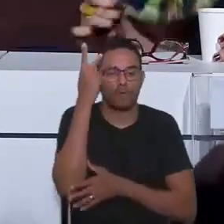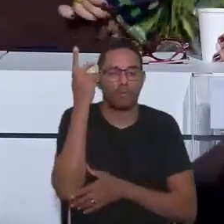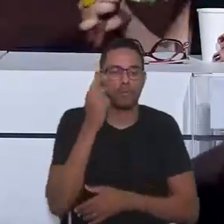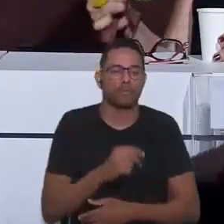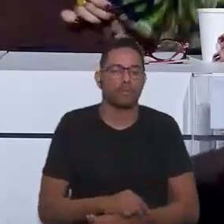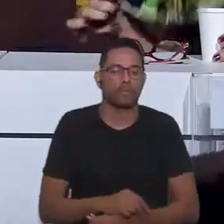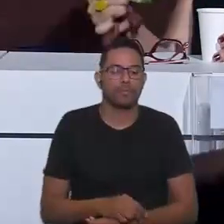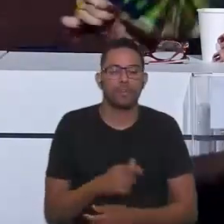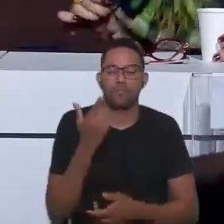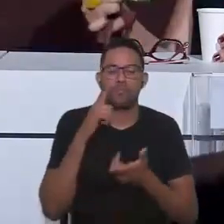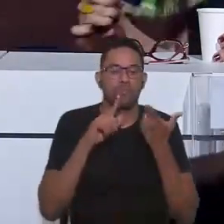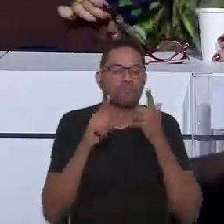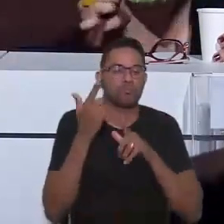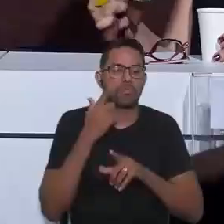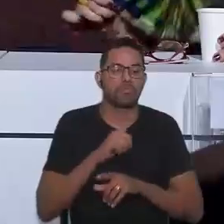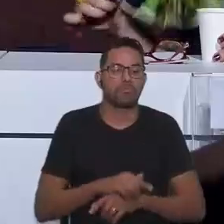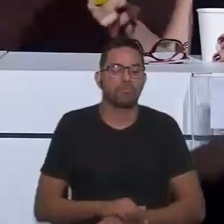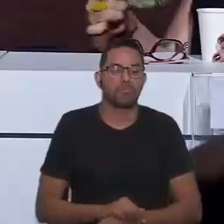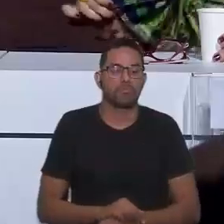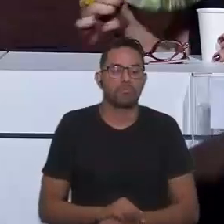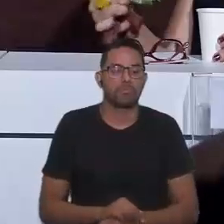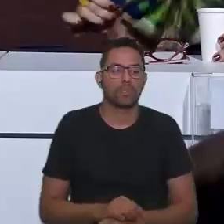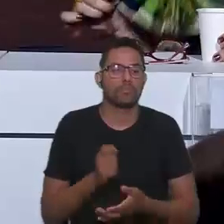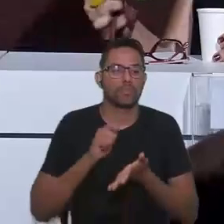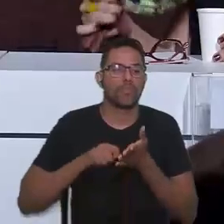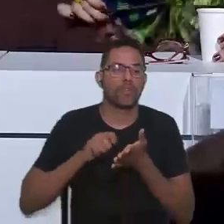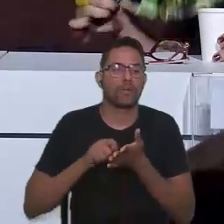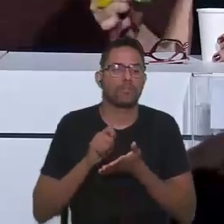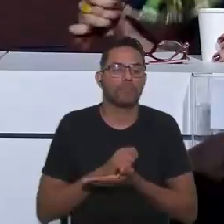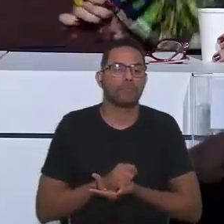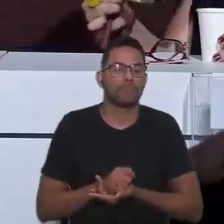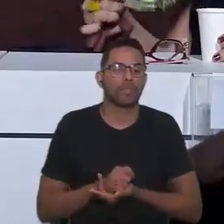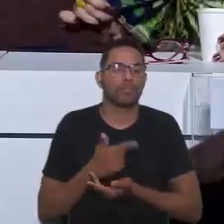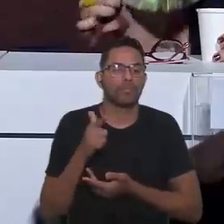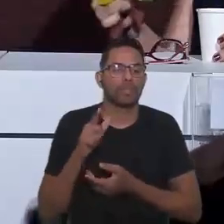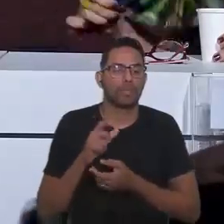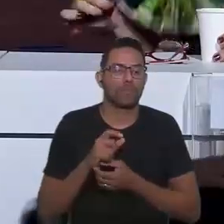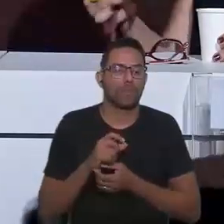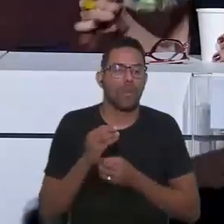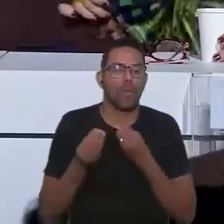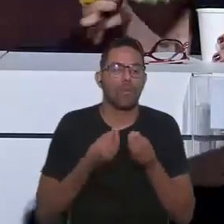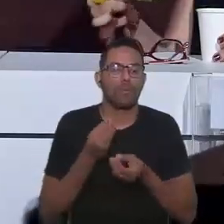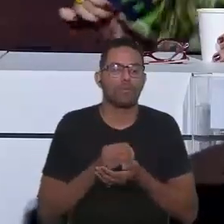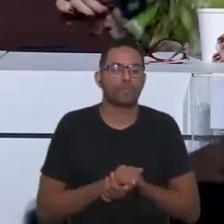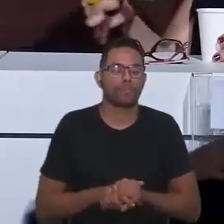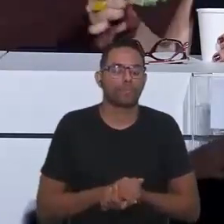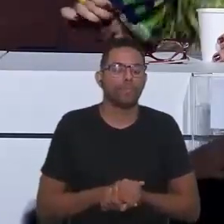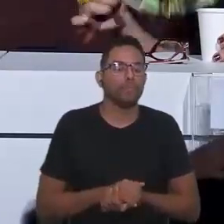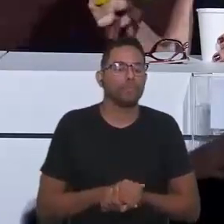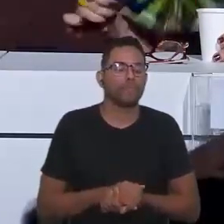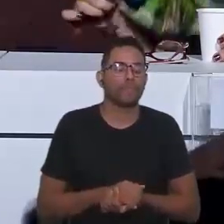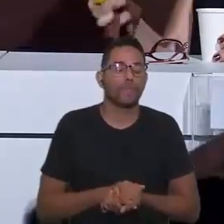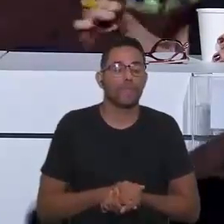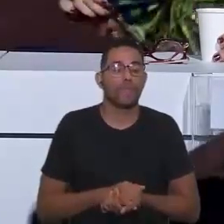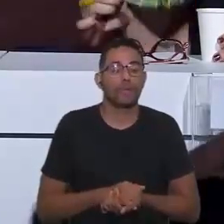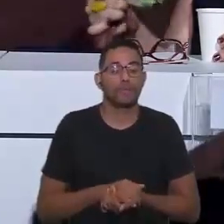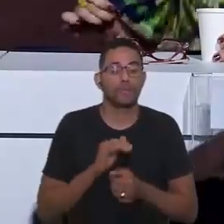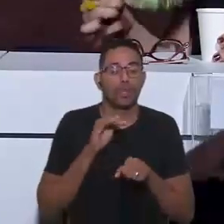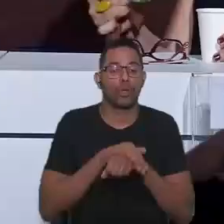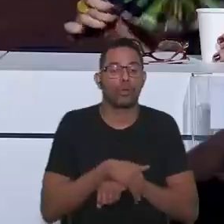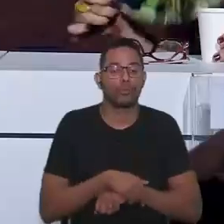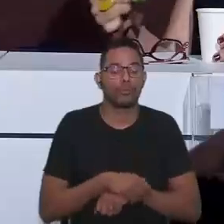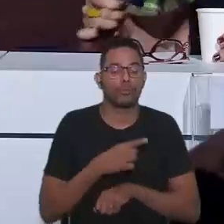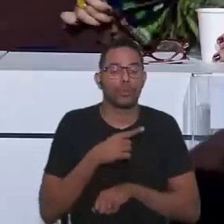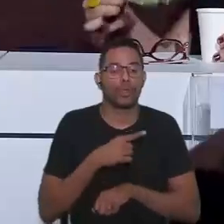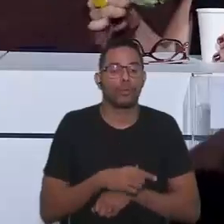eu não consegui não escrever. E não tinha plano. Foi numa determinada noite,